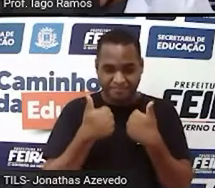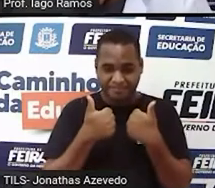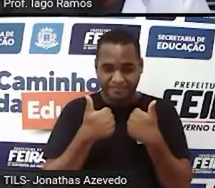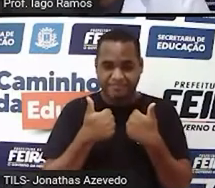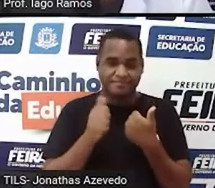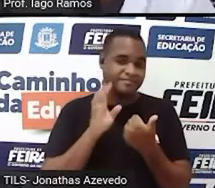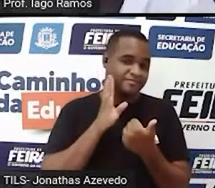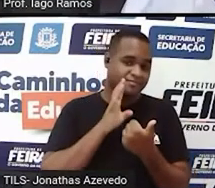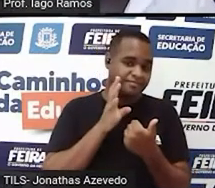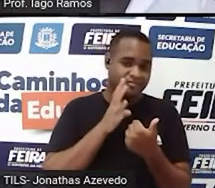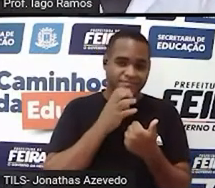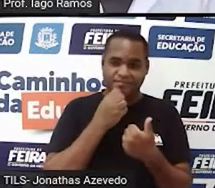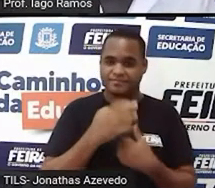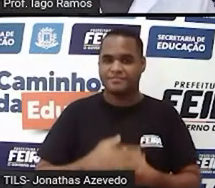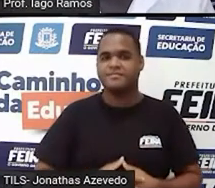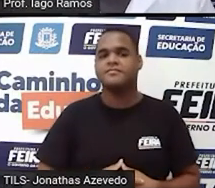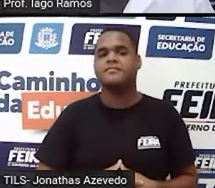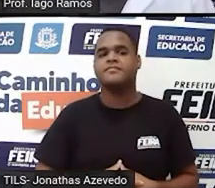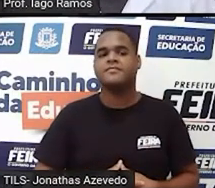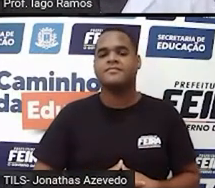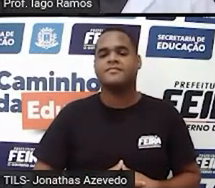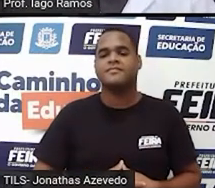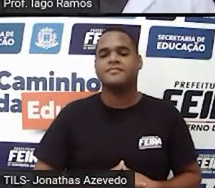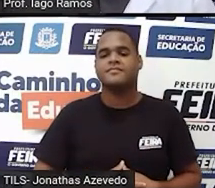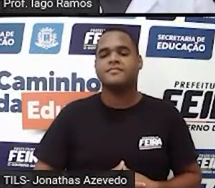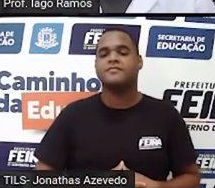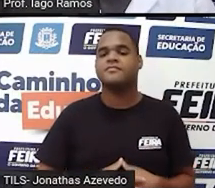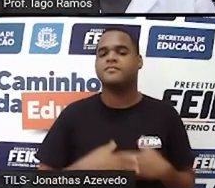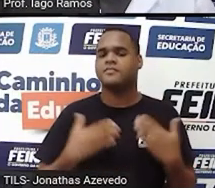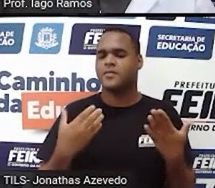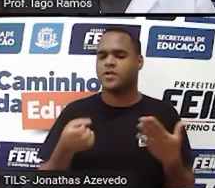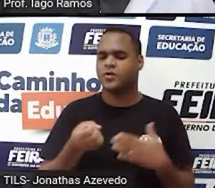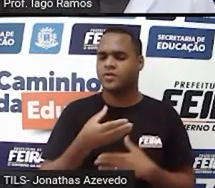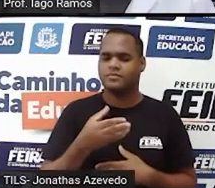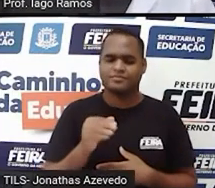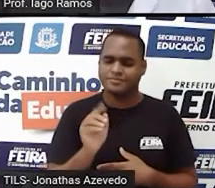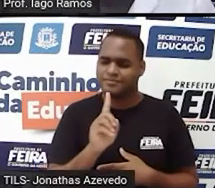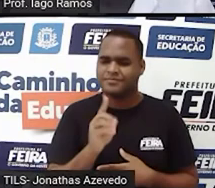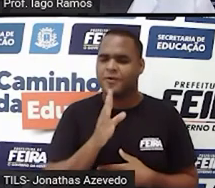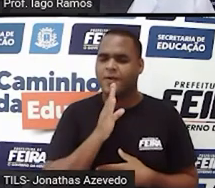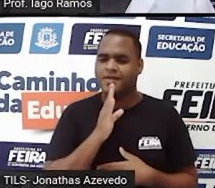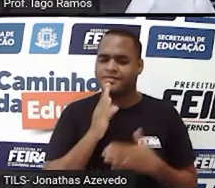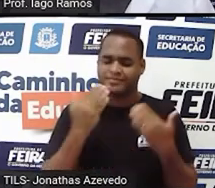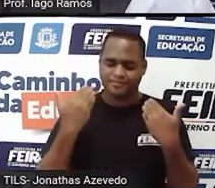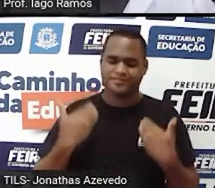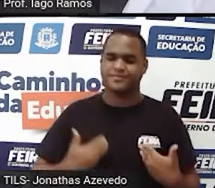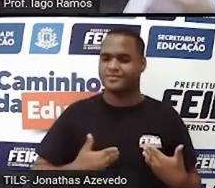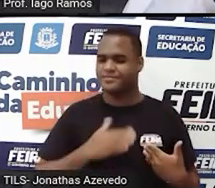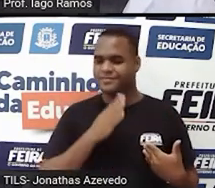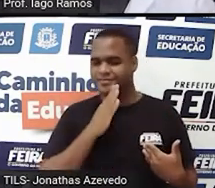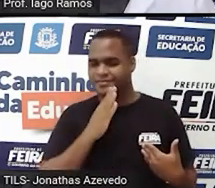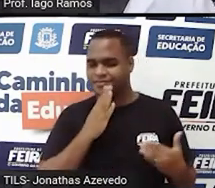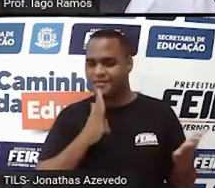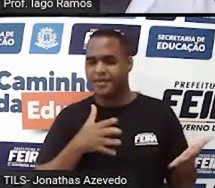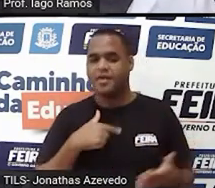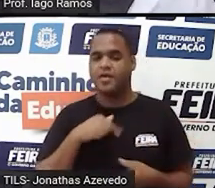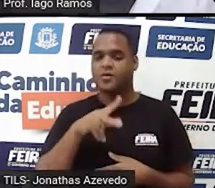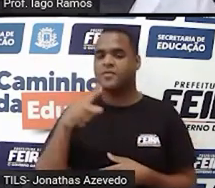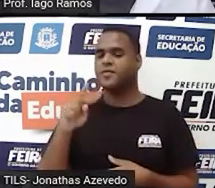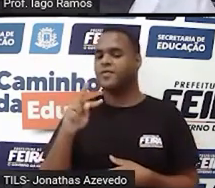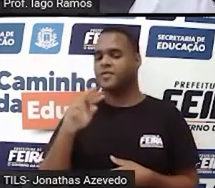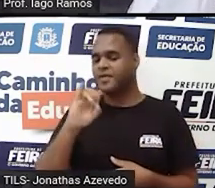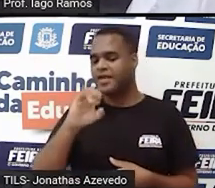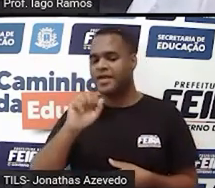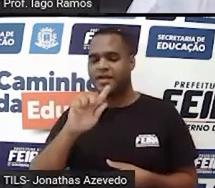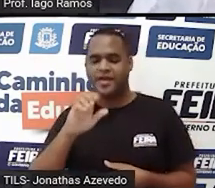bacana bom não sou novo por aqui né você já me conhece sair eu sou o professor